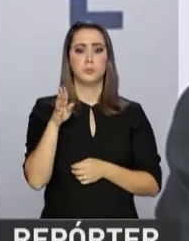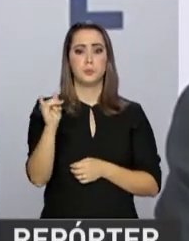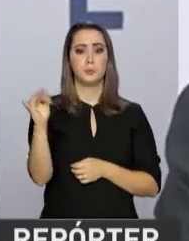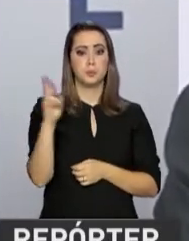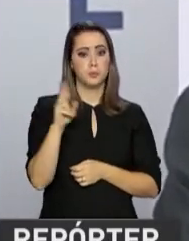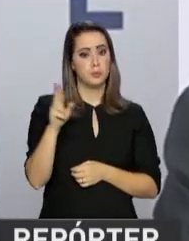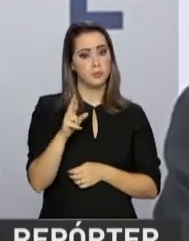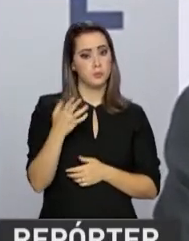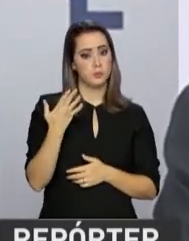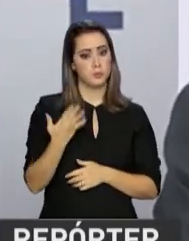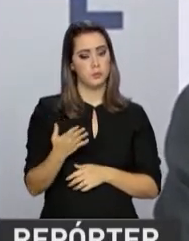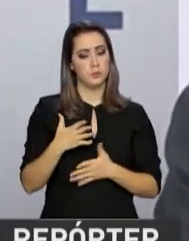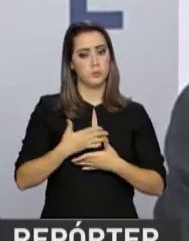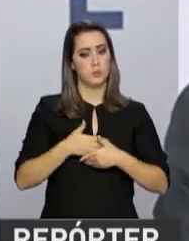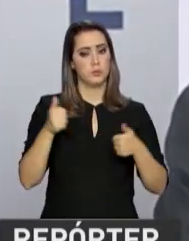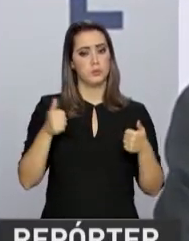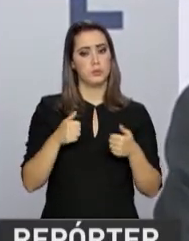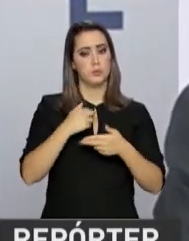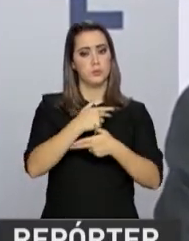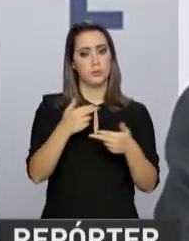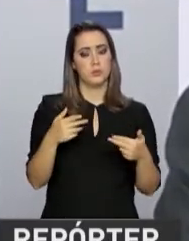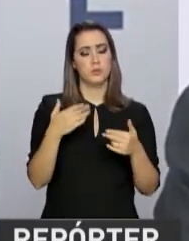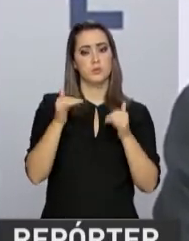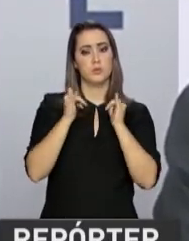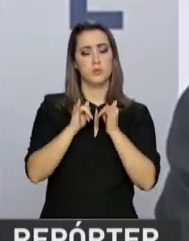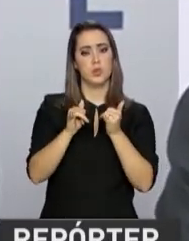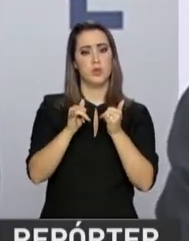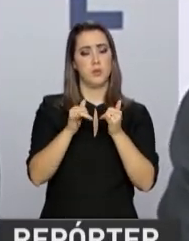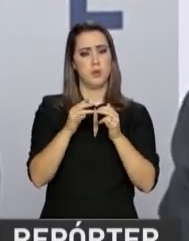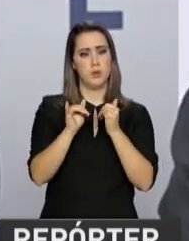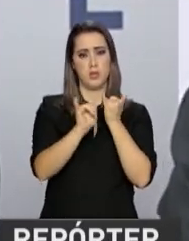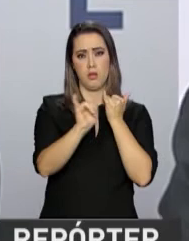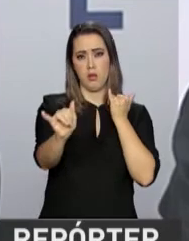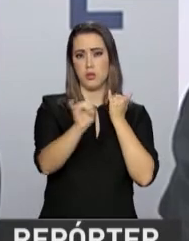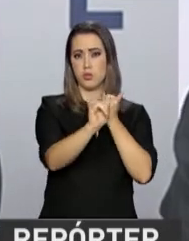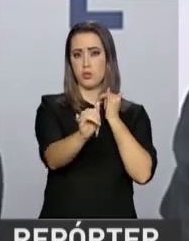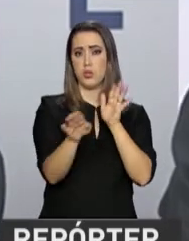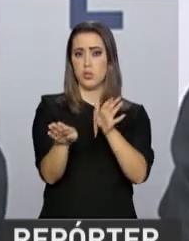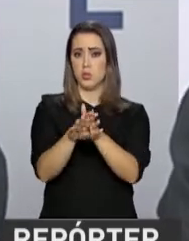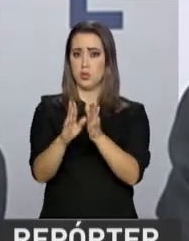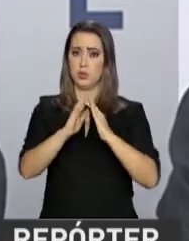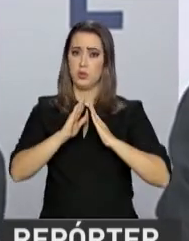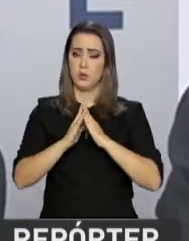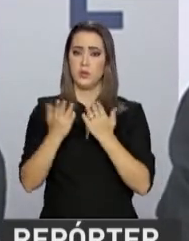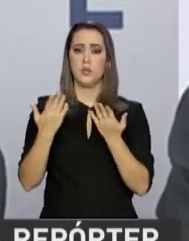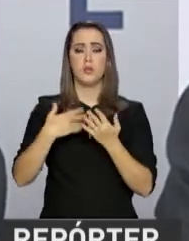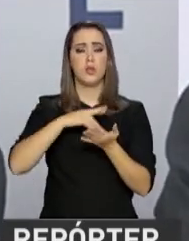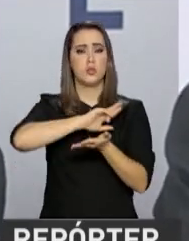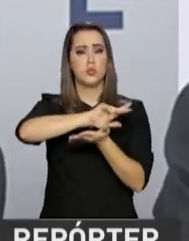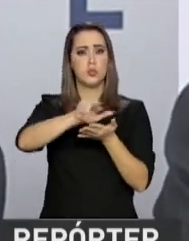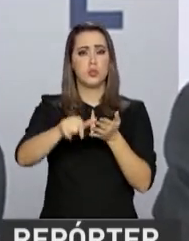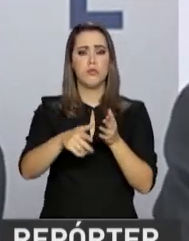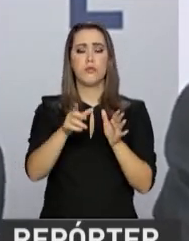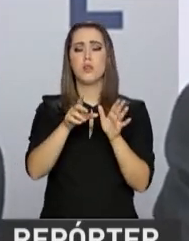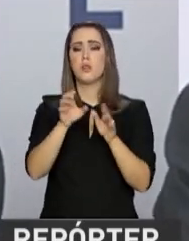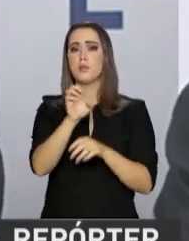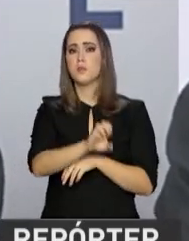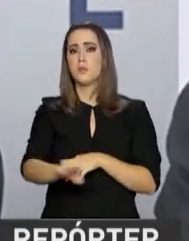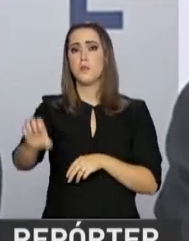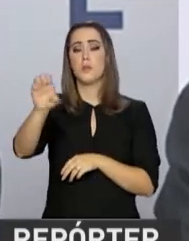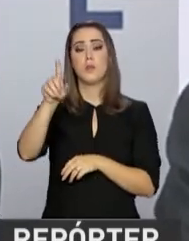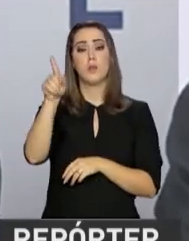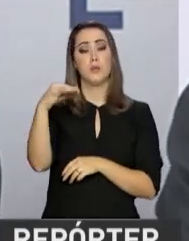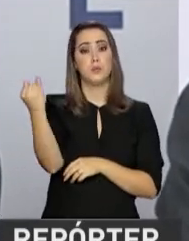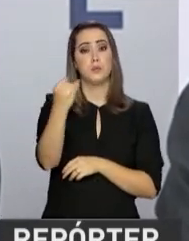reais na melhoria das qualidades de fornecimento, da qualidade de fornecimento. Então, para o Paraná, Bahia e Pernambuco, de extrema